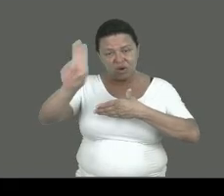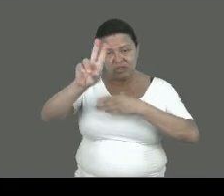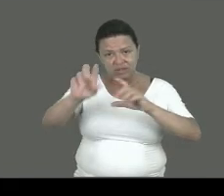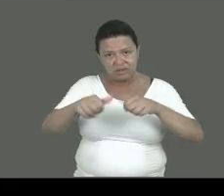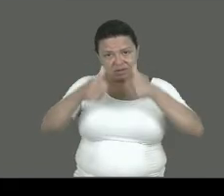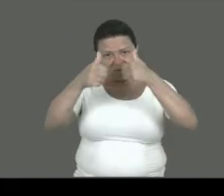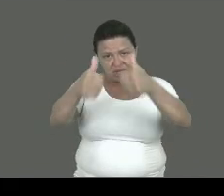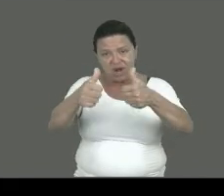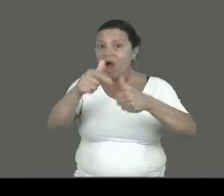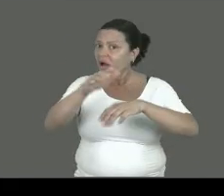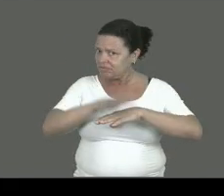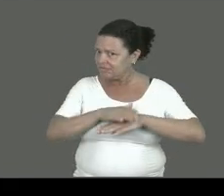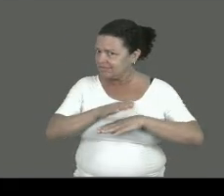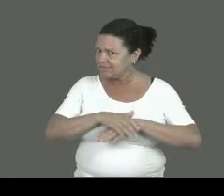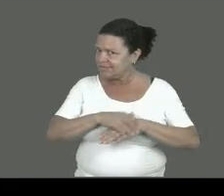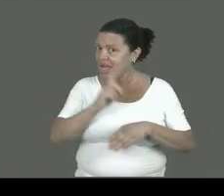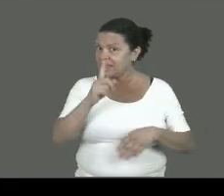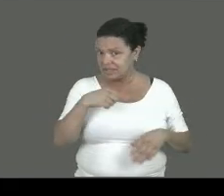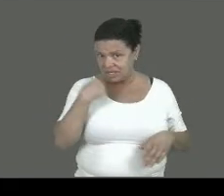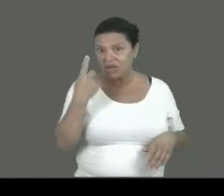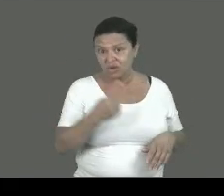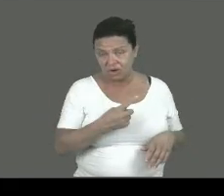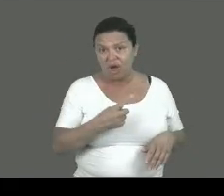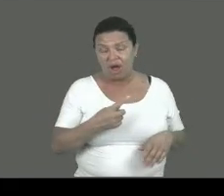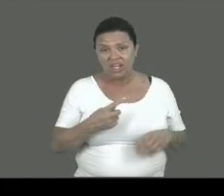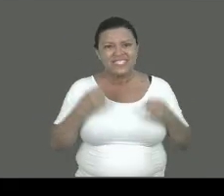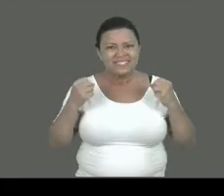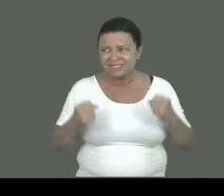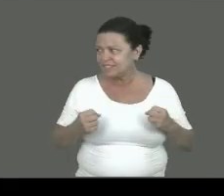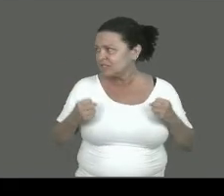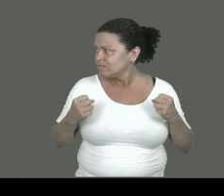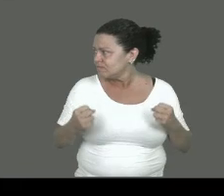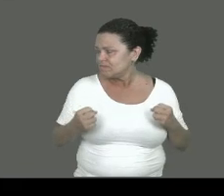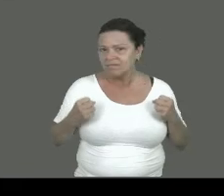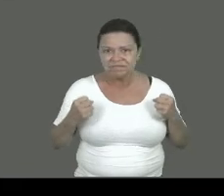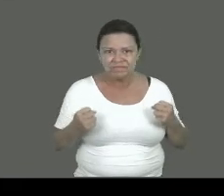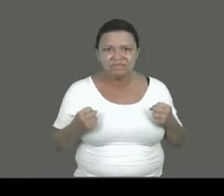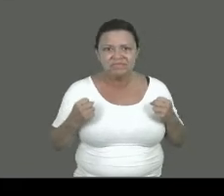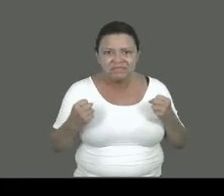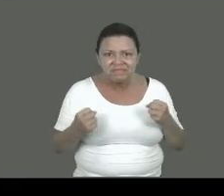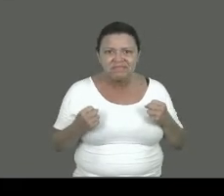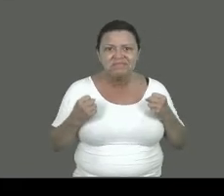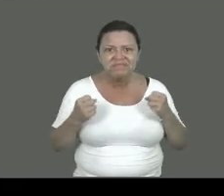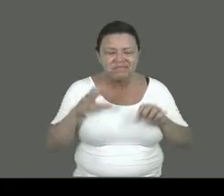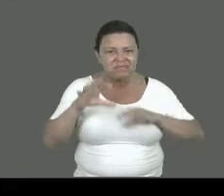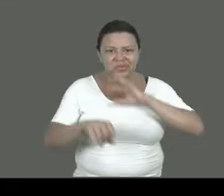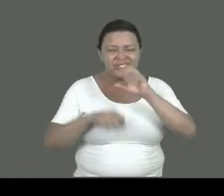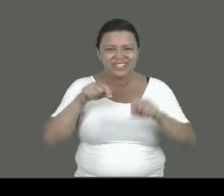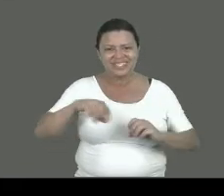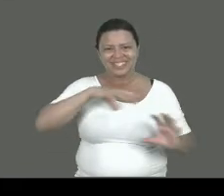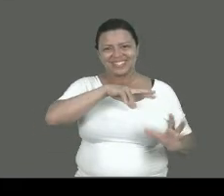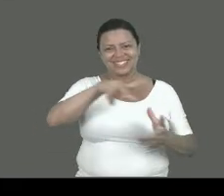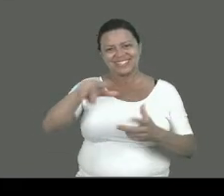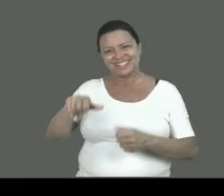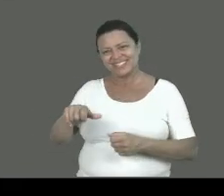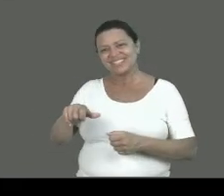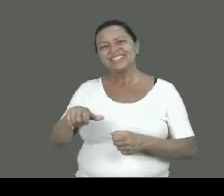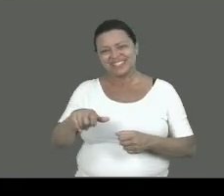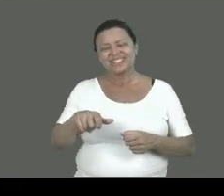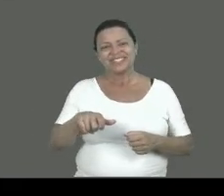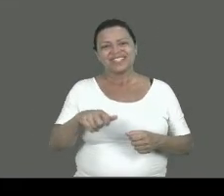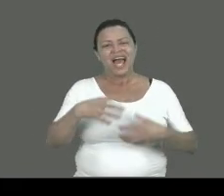melhor. Que nós vamos correr atrás daquilo que viemos buscar e que está lá no